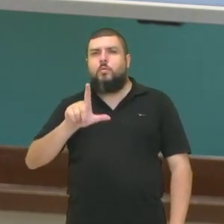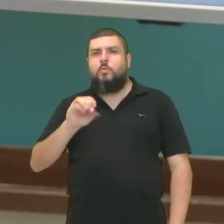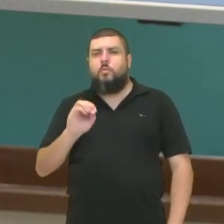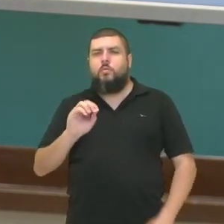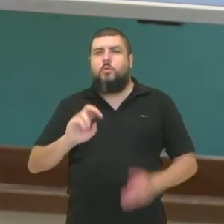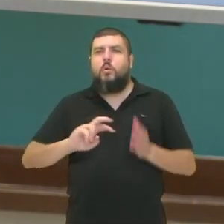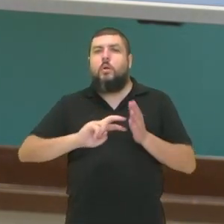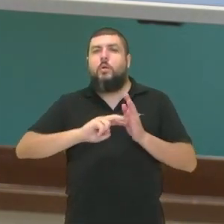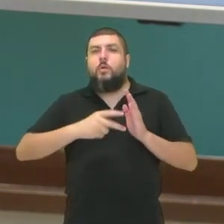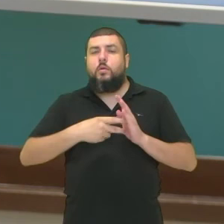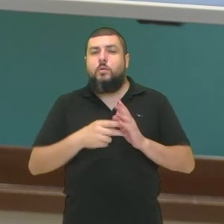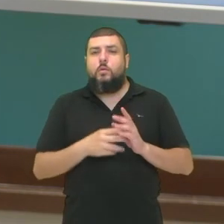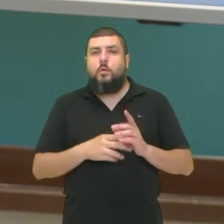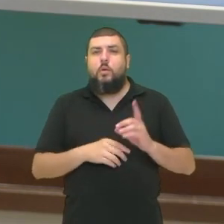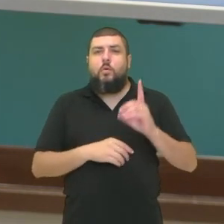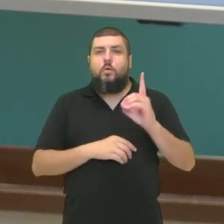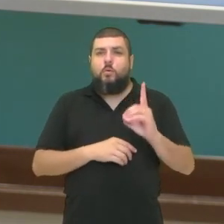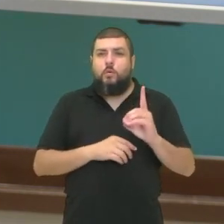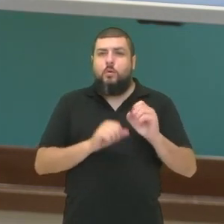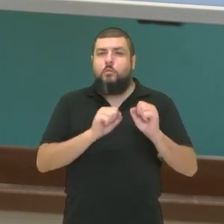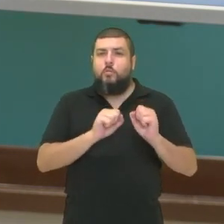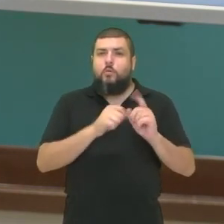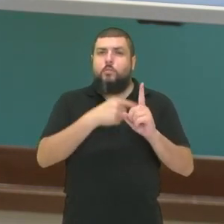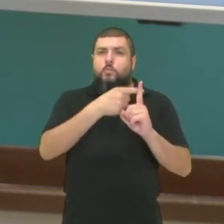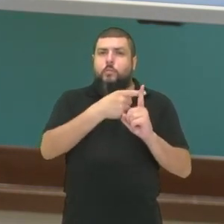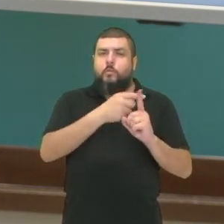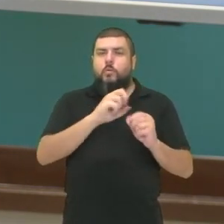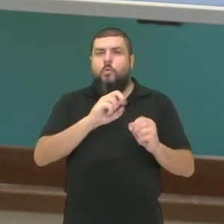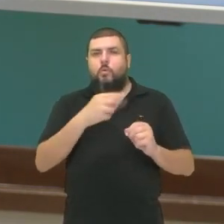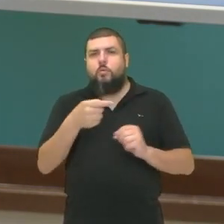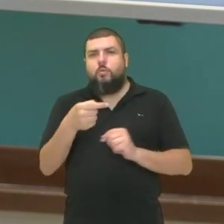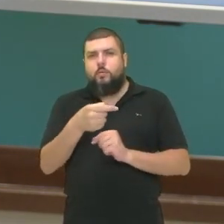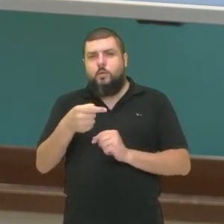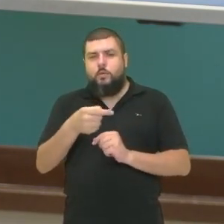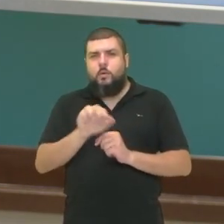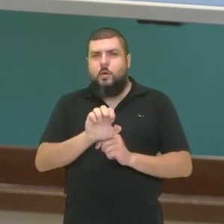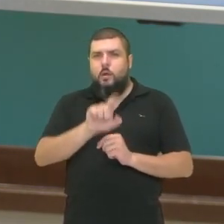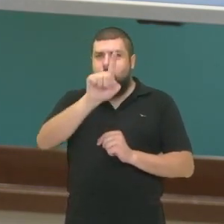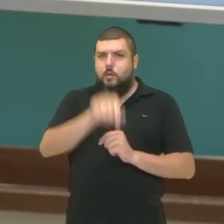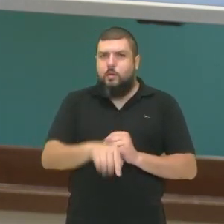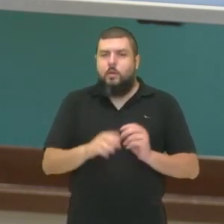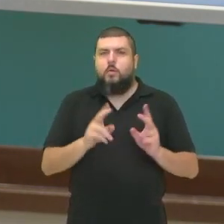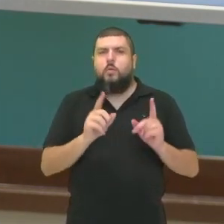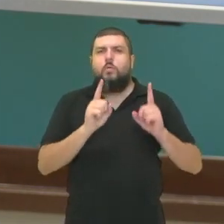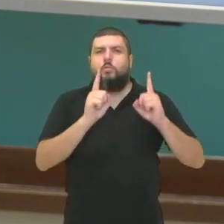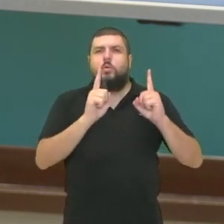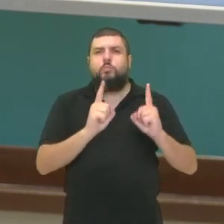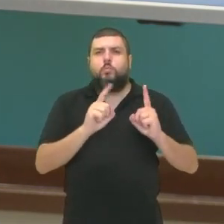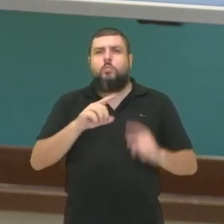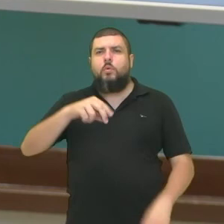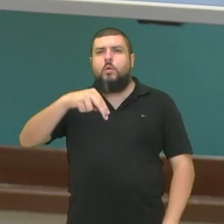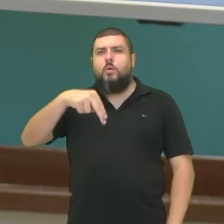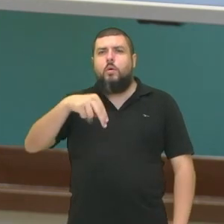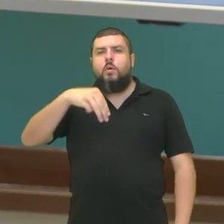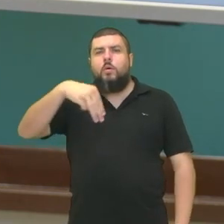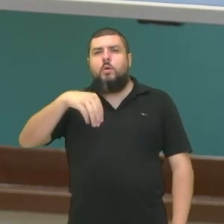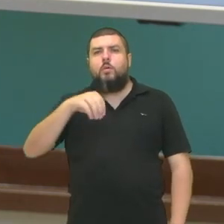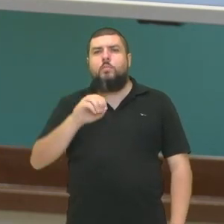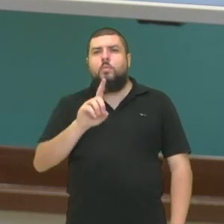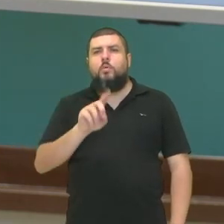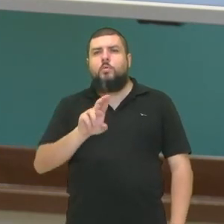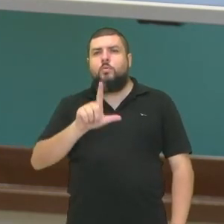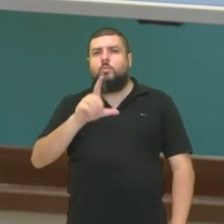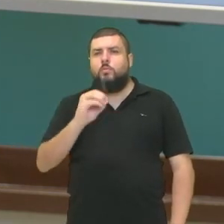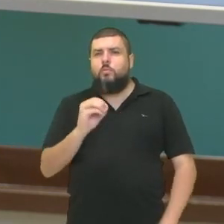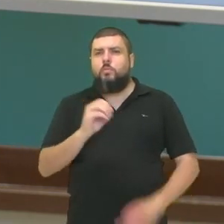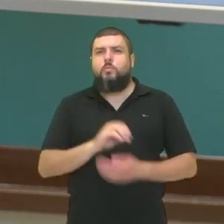que o determinante tanto pode dar positivo ou negativo, a gente vai considerar ele em módulo, ou seja, apenas o valor positivo. Por quê? Porque